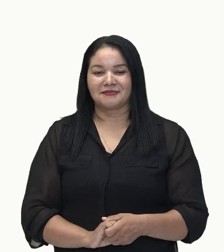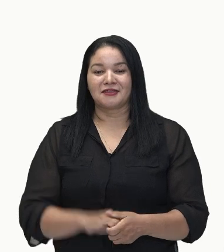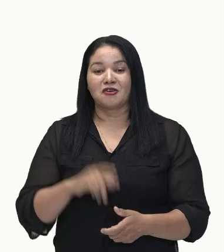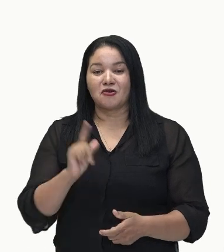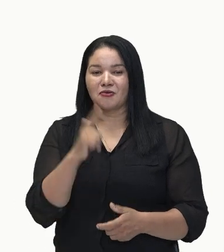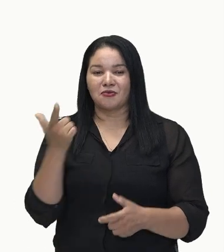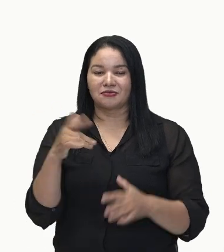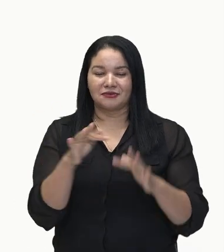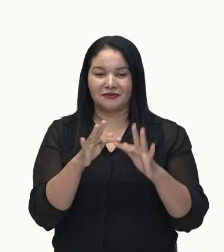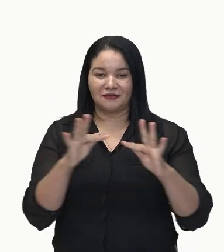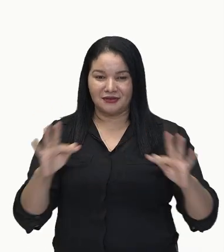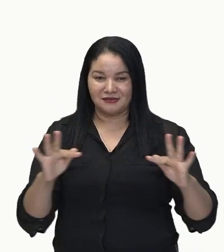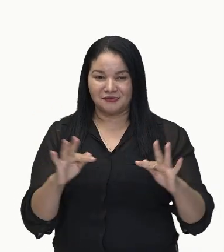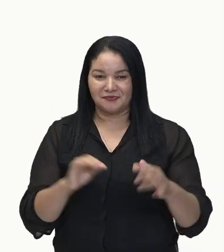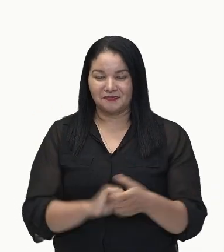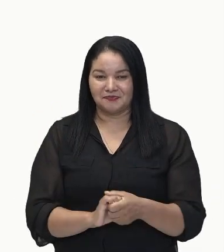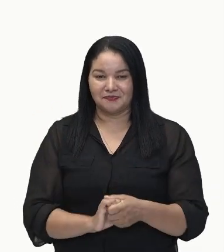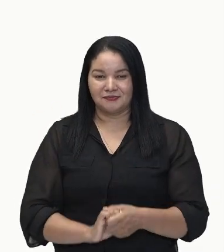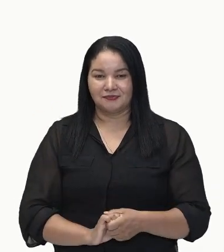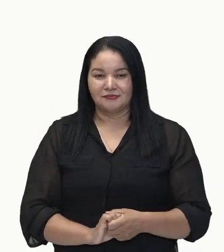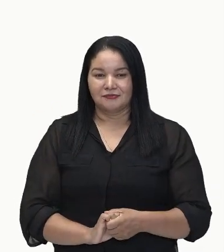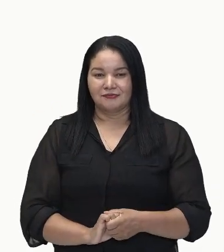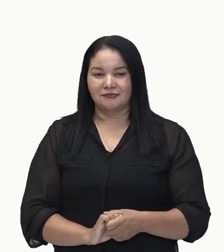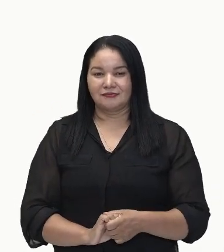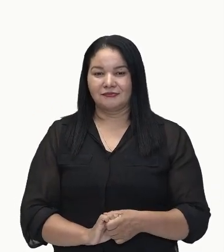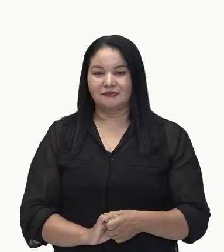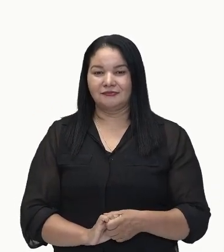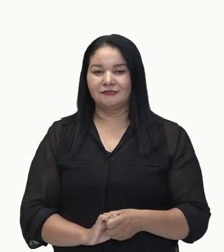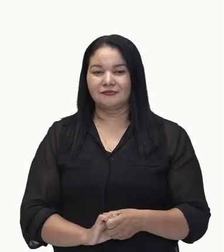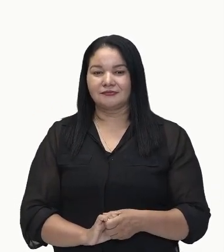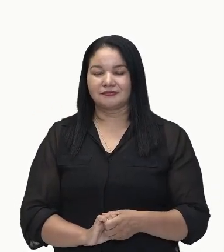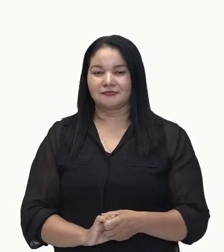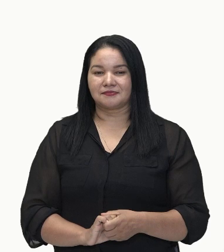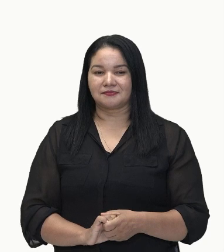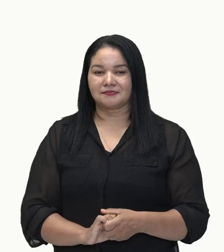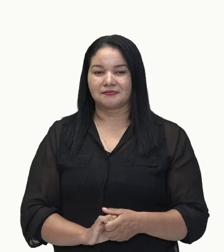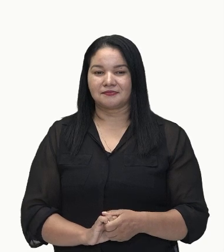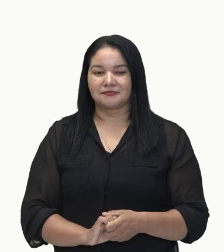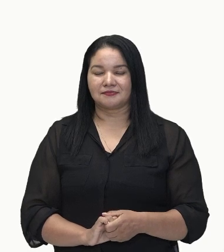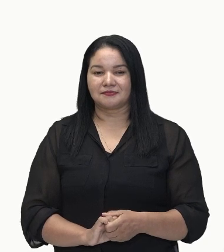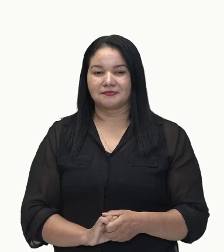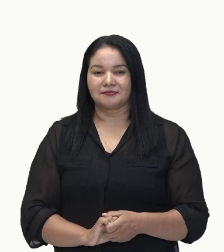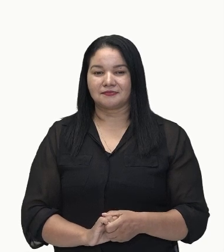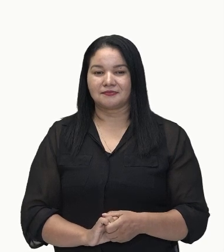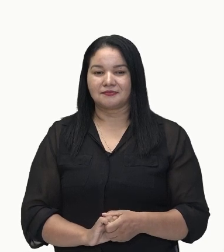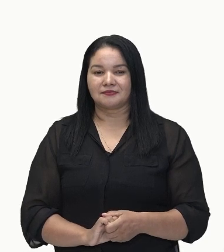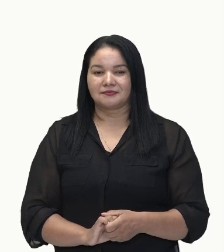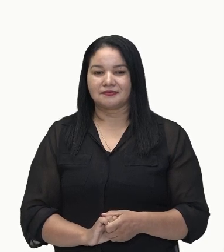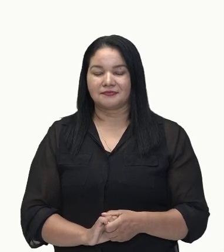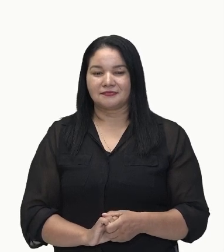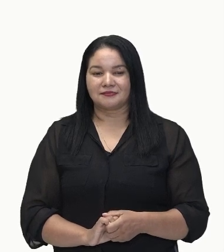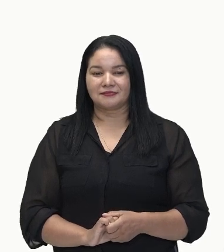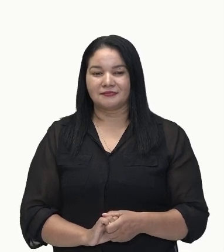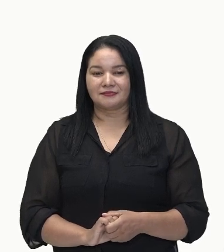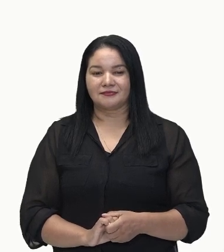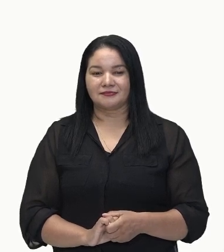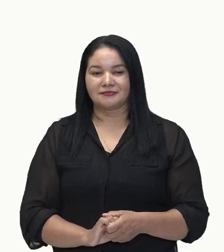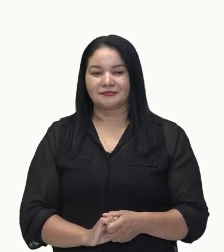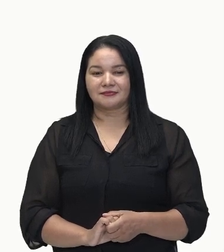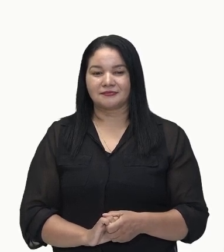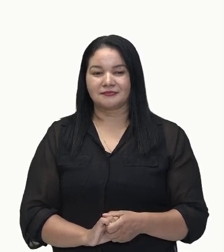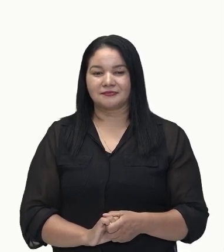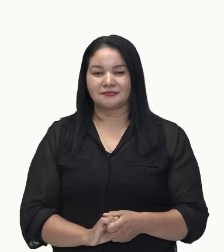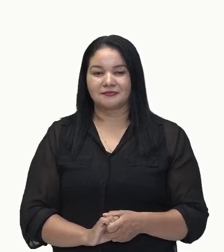exemplos. Então, trovejou durante a noite, temos aqui um sujeito inexistente. Há